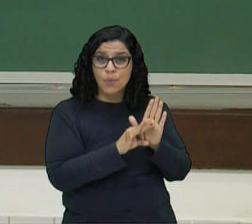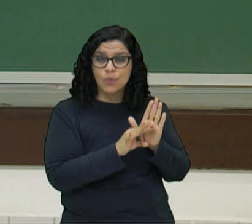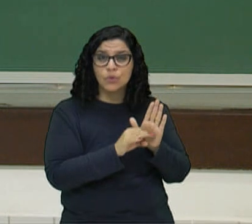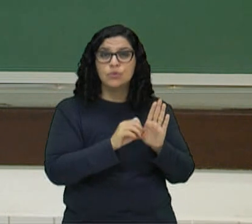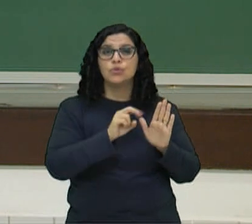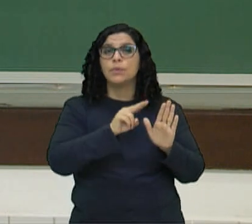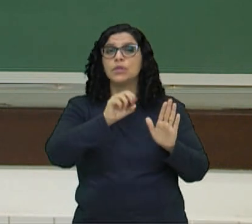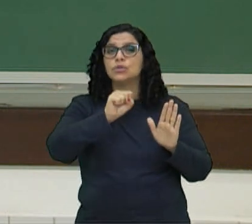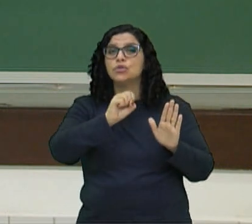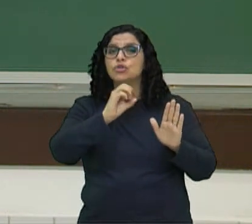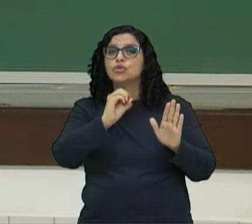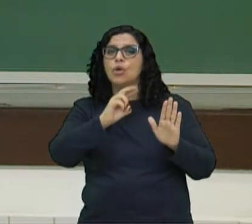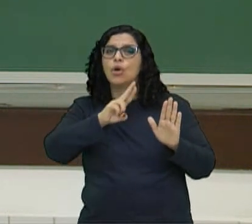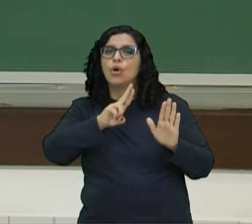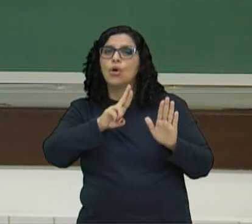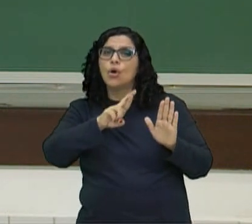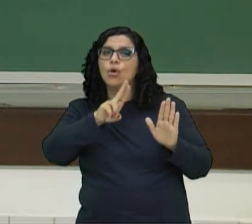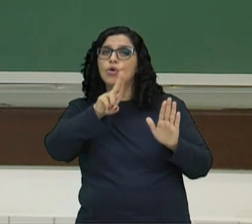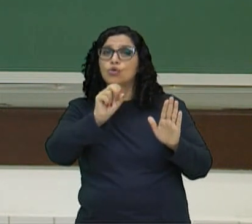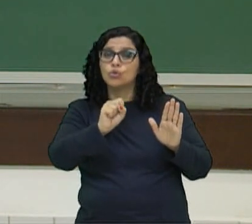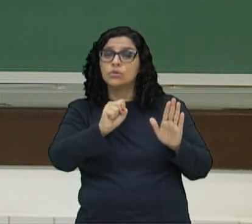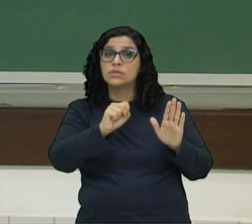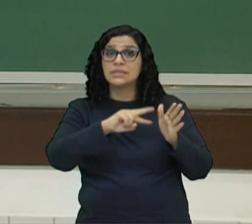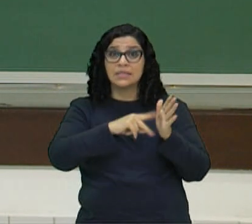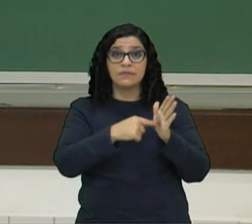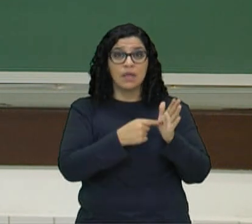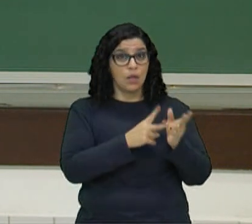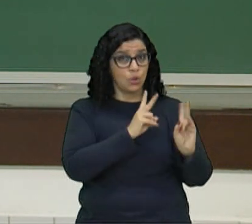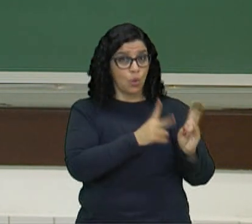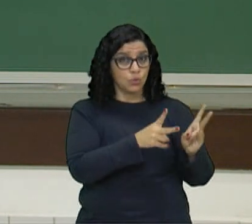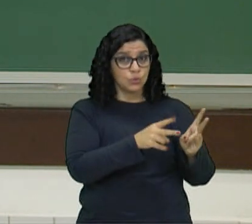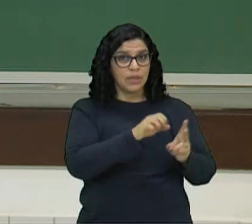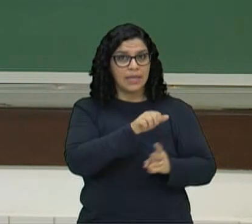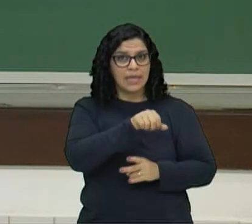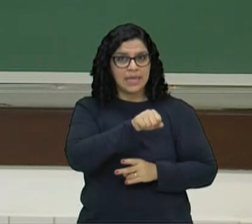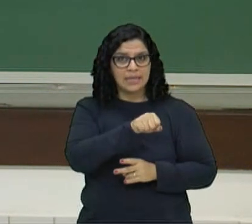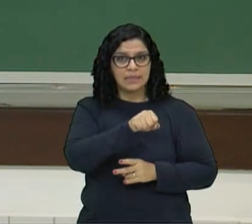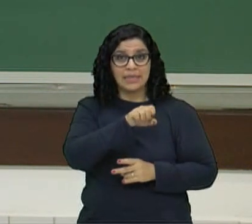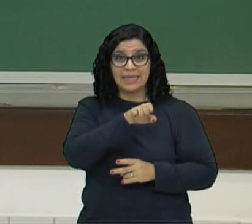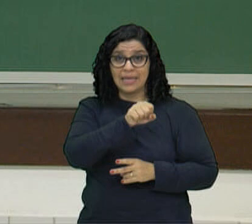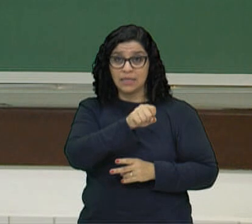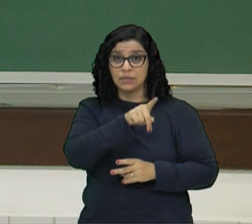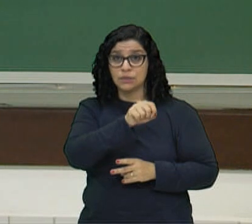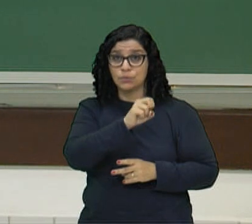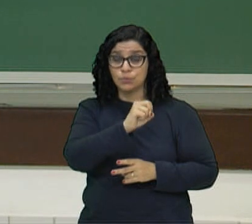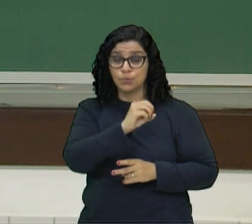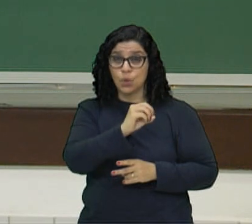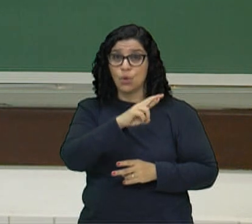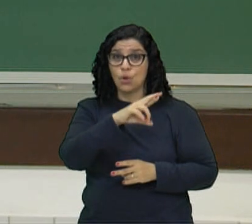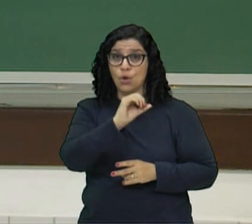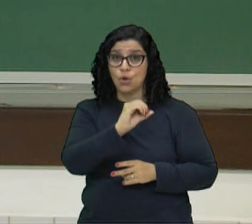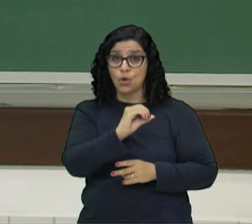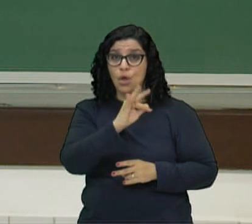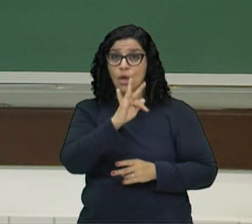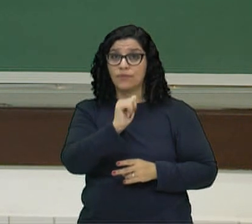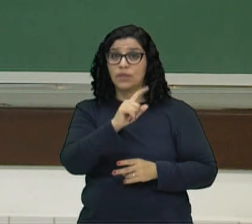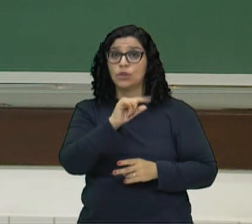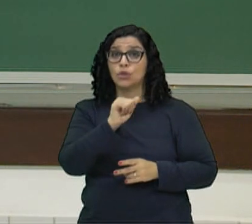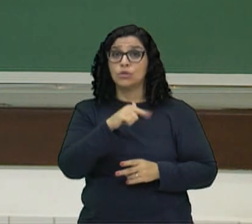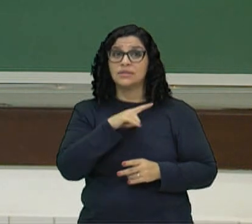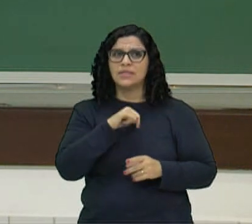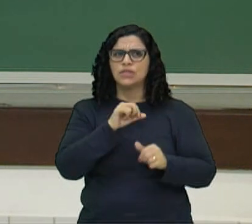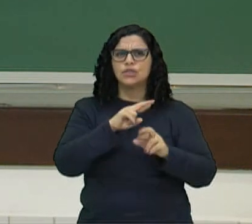chamadas soros, é porque você está vendo a fase duradoura, esporófito. Se você viu ela e ela tem um